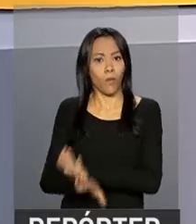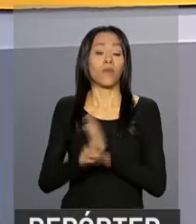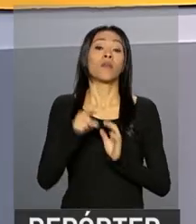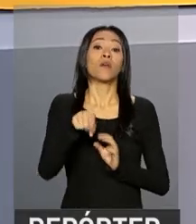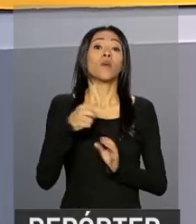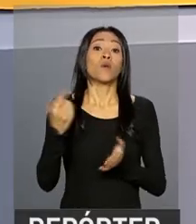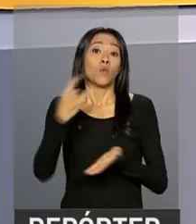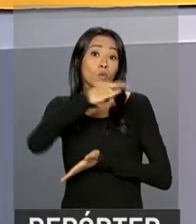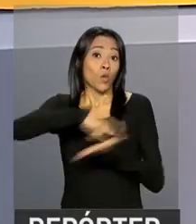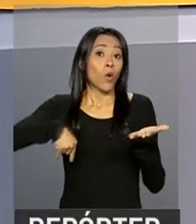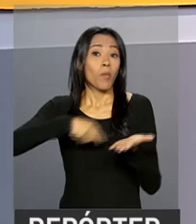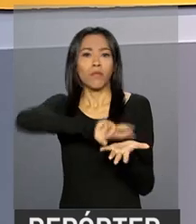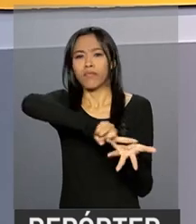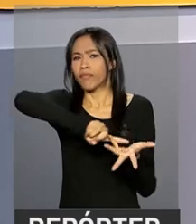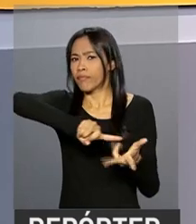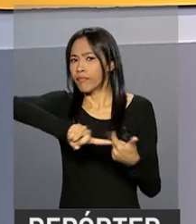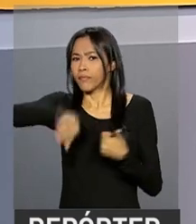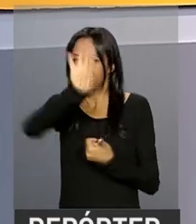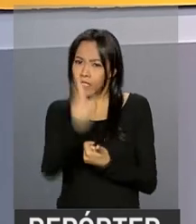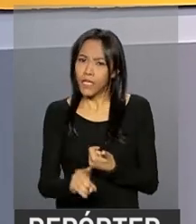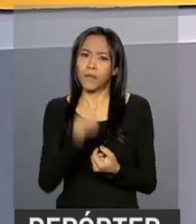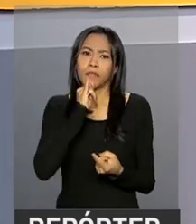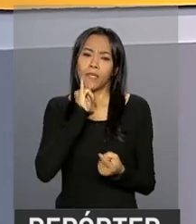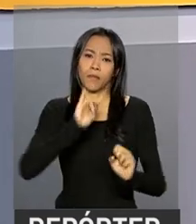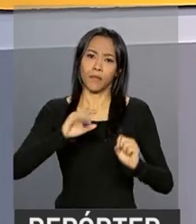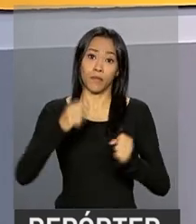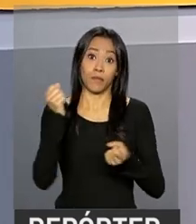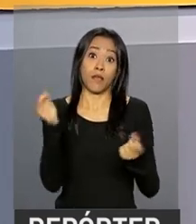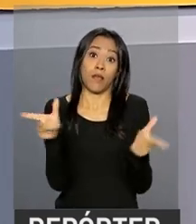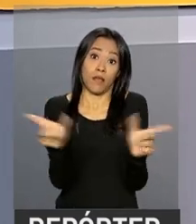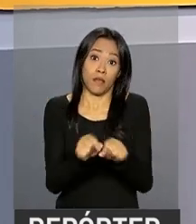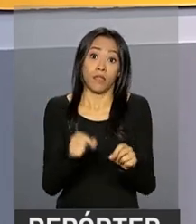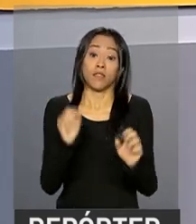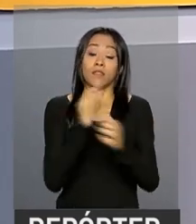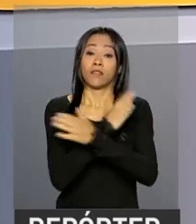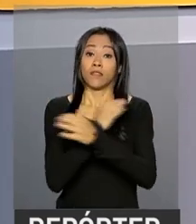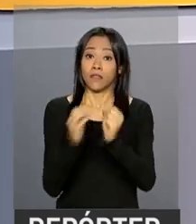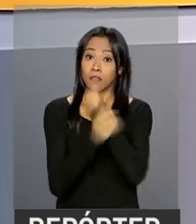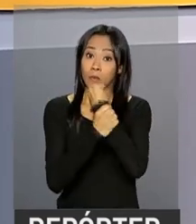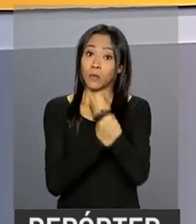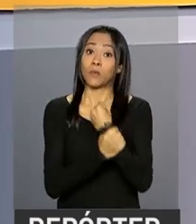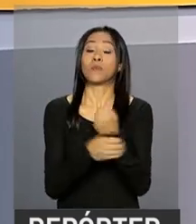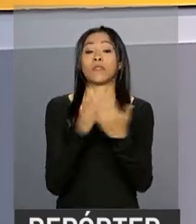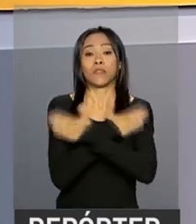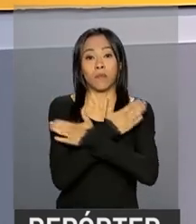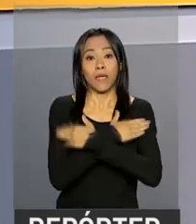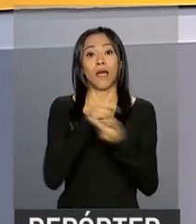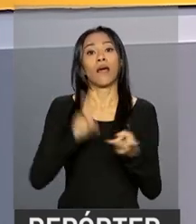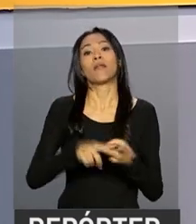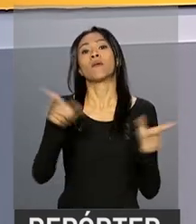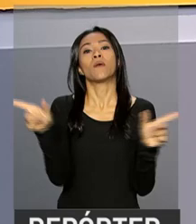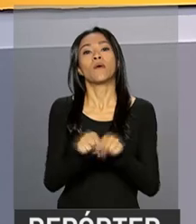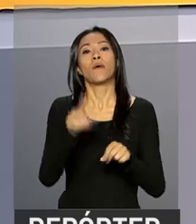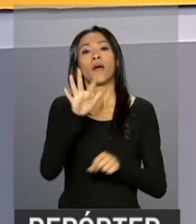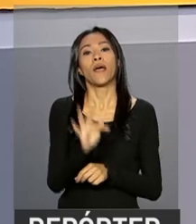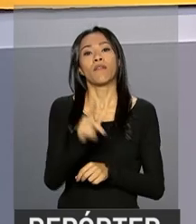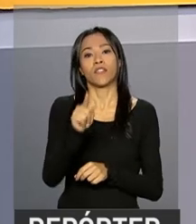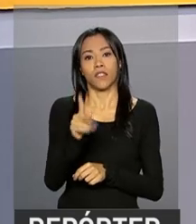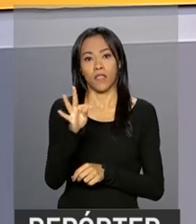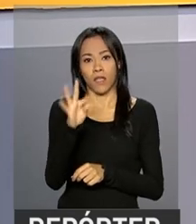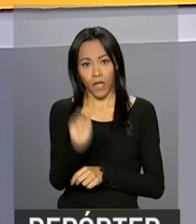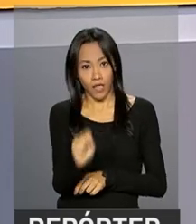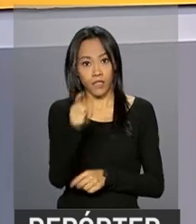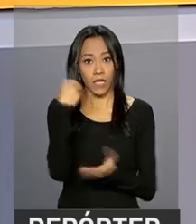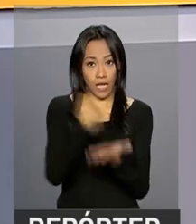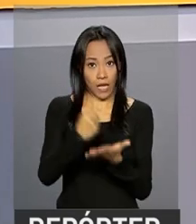garante acesso aos principais direitos trabalhistas como seguro desemprego e fundo de garantia do tempo de serviço FGTS a carteira